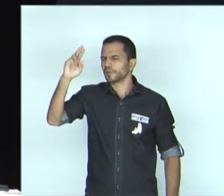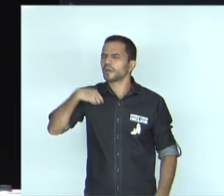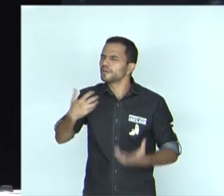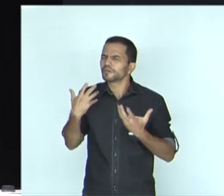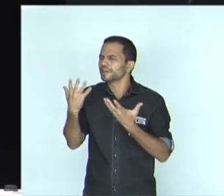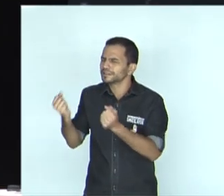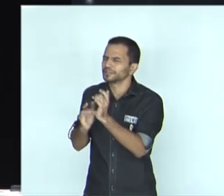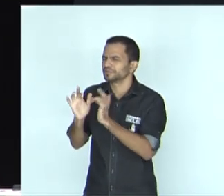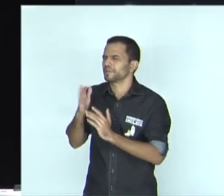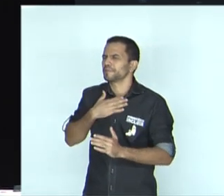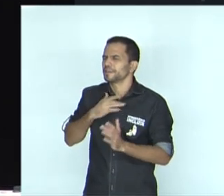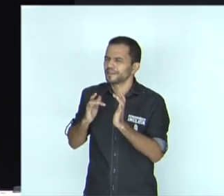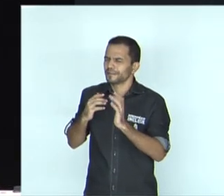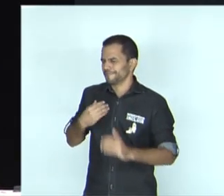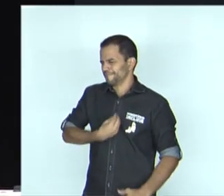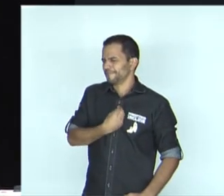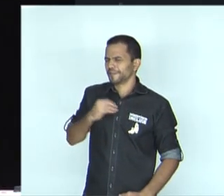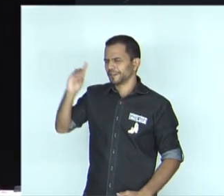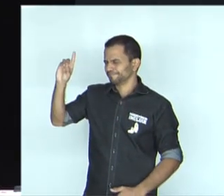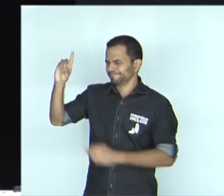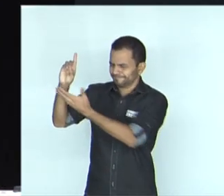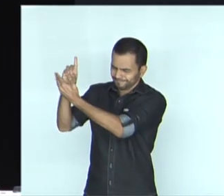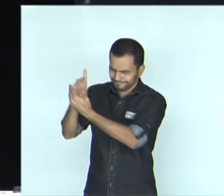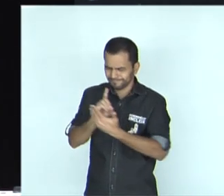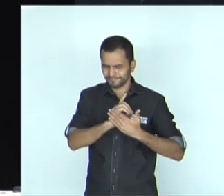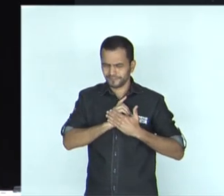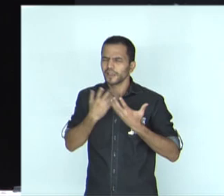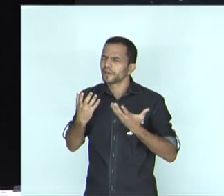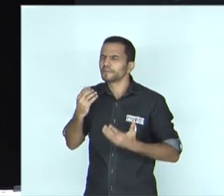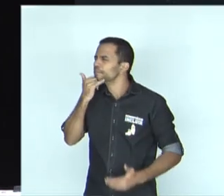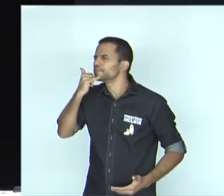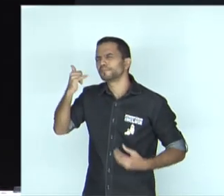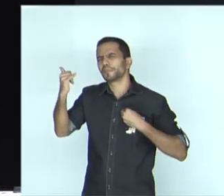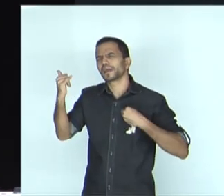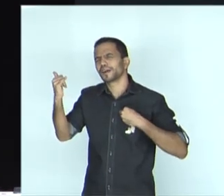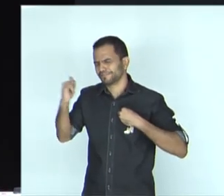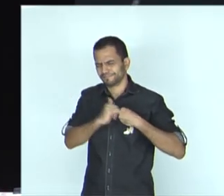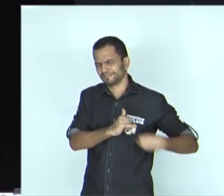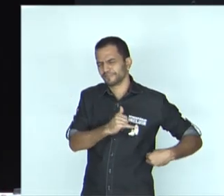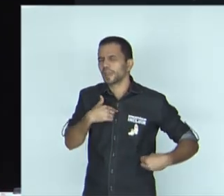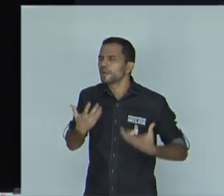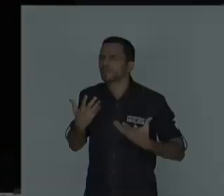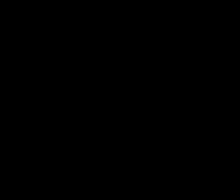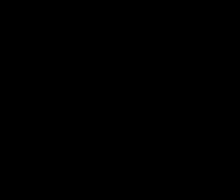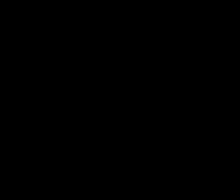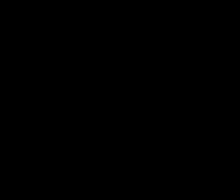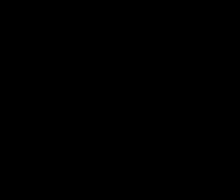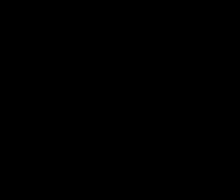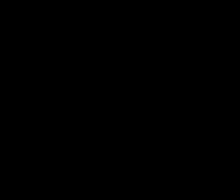meus pecados. E quero pedir que o Senhor mude a minha história. Em nome de Jesus. Amém.